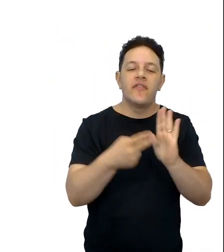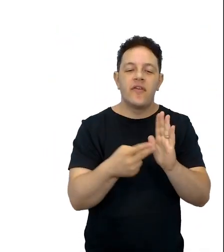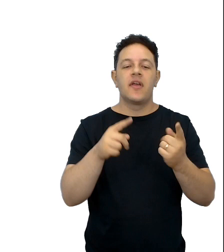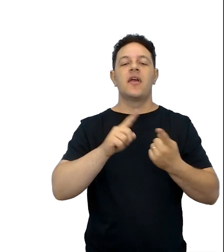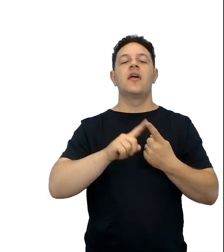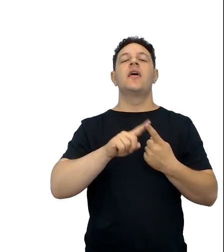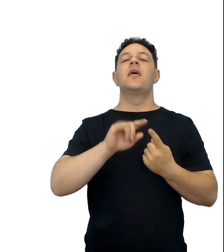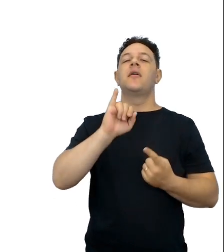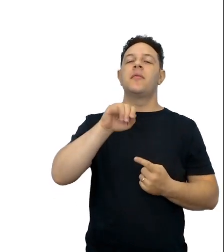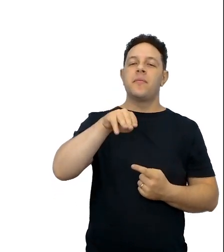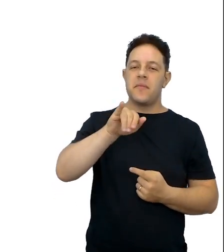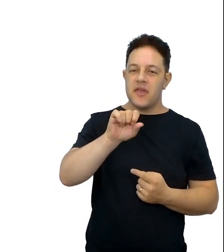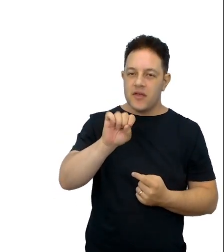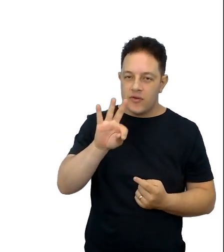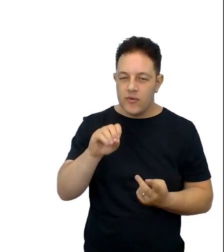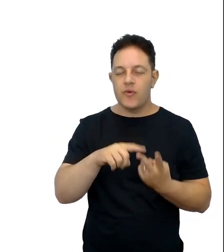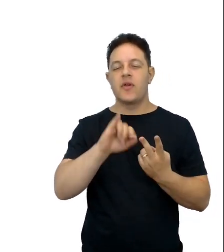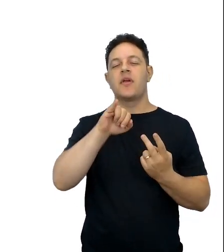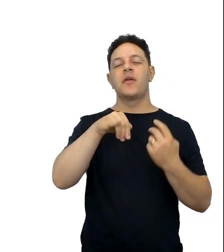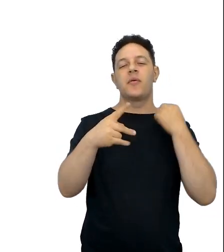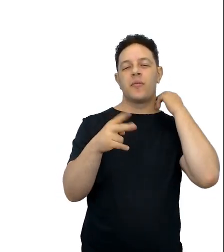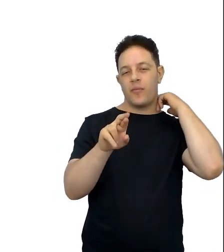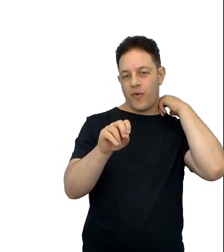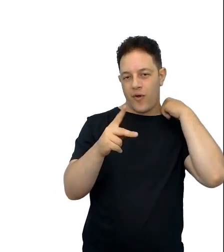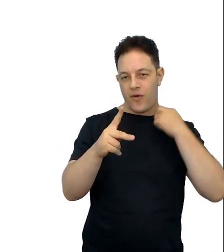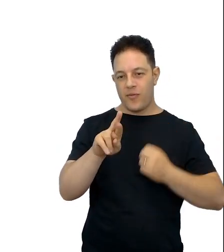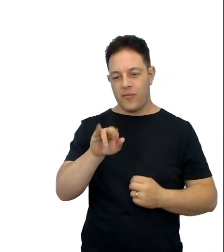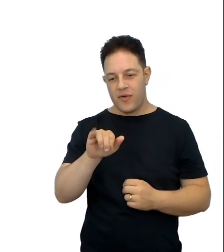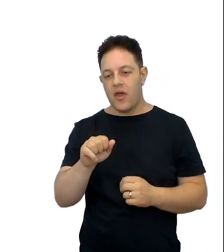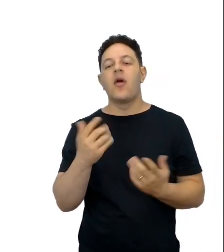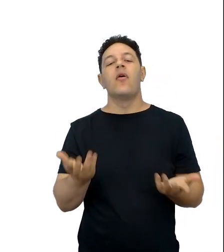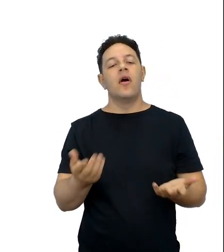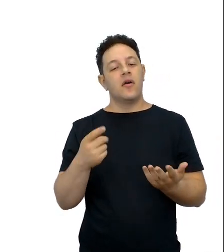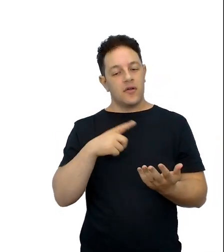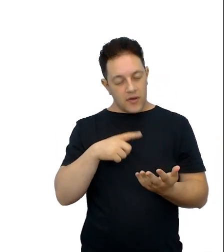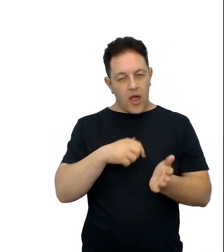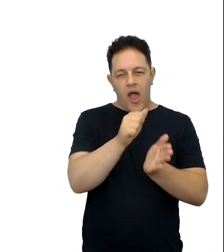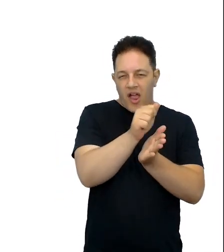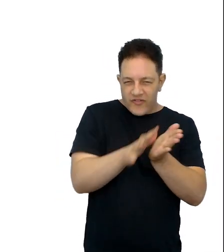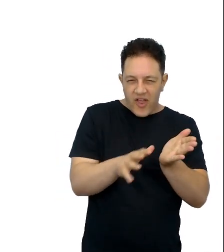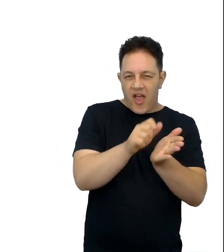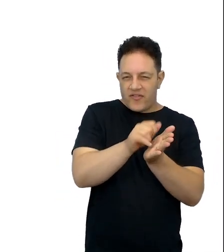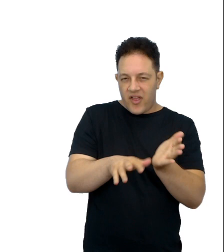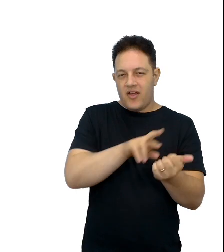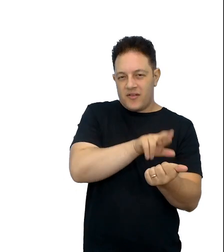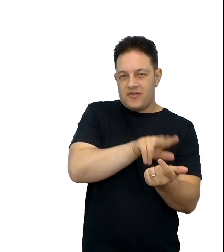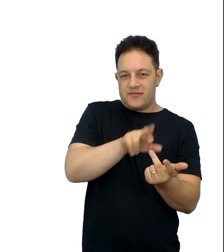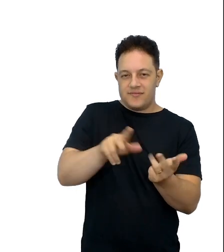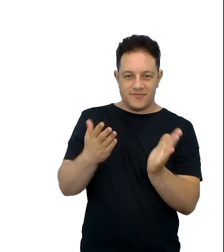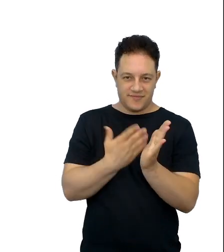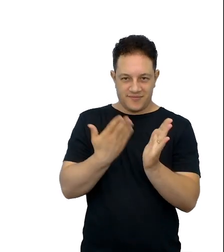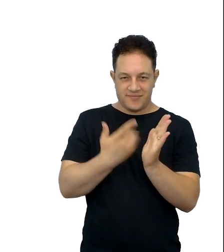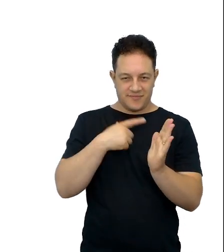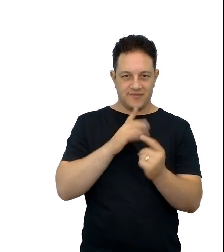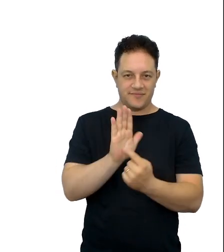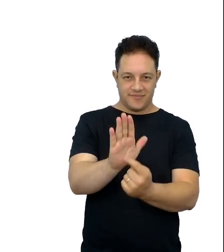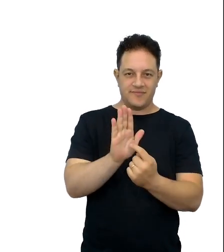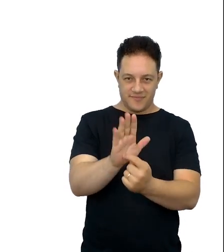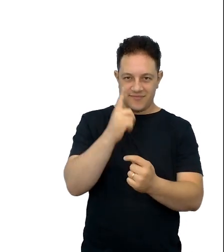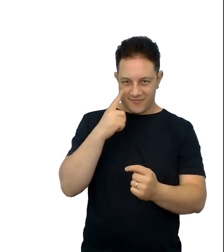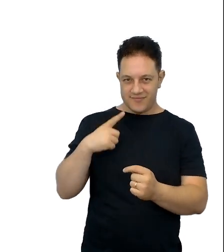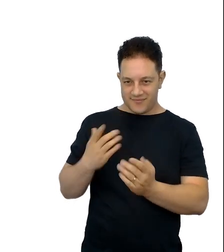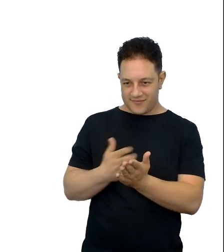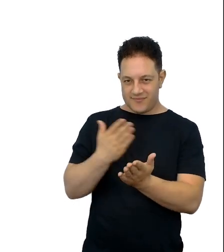números mistos, tá bom? Aí vocês têm aí algumas atividades, né, que trazem, que abordam,